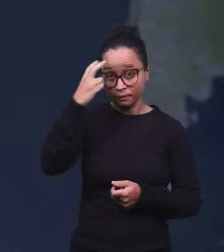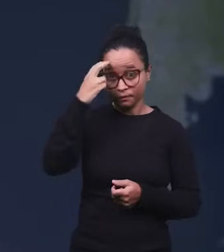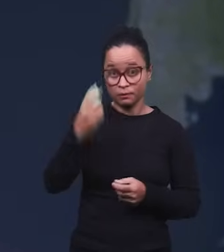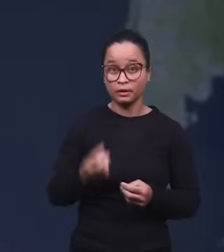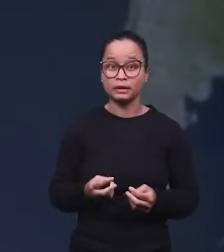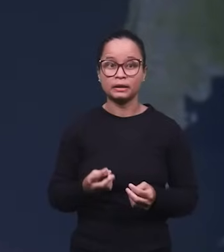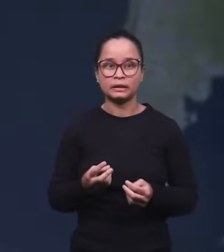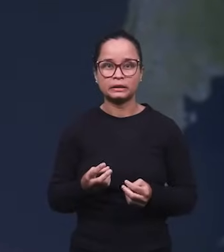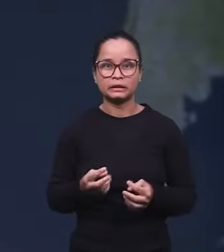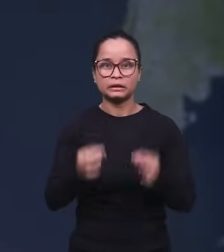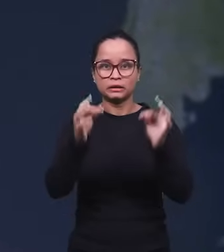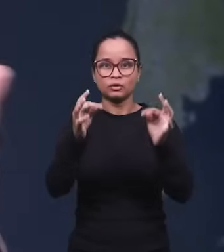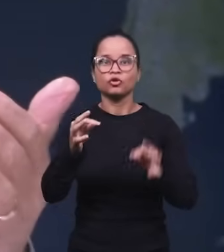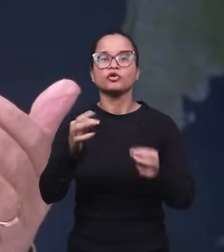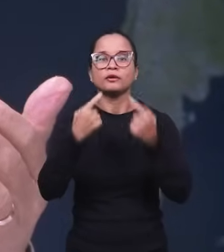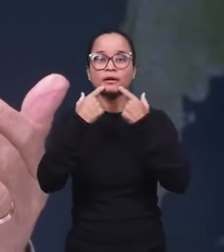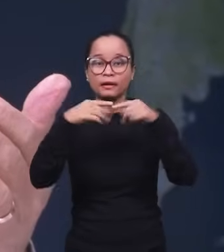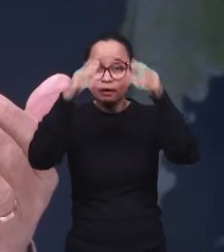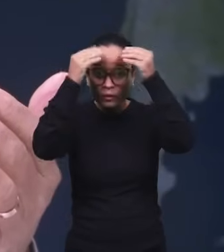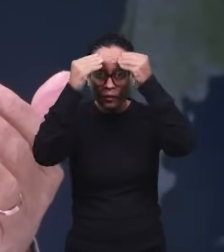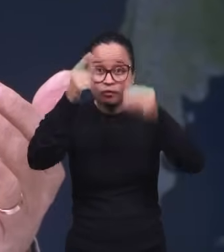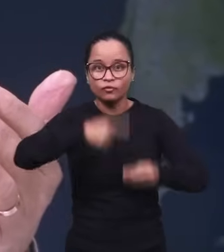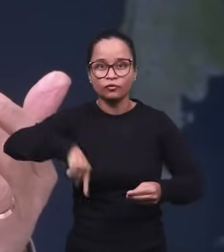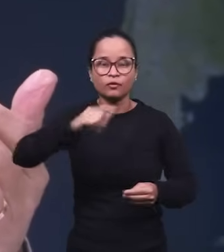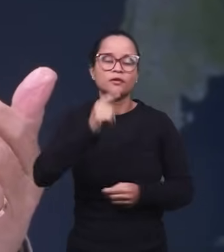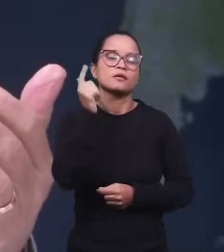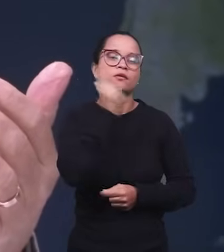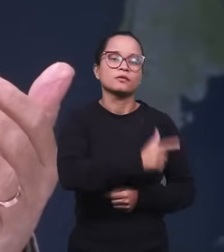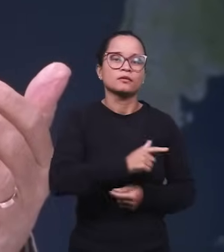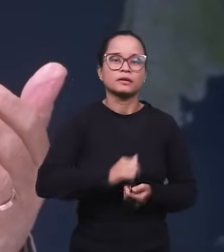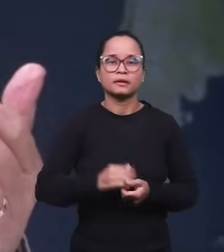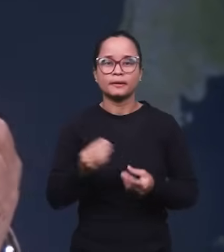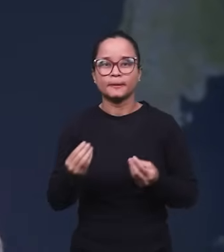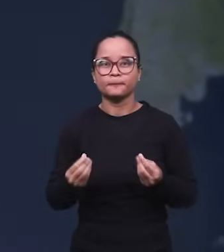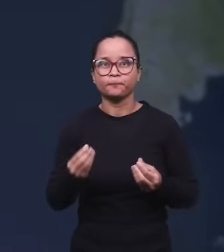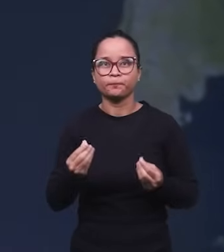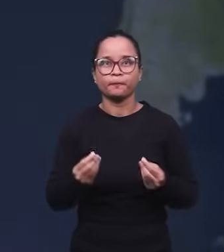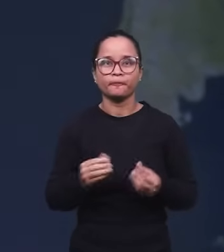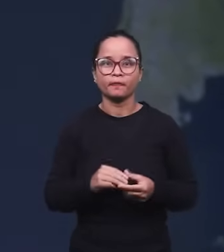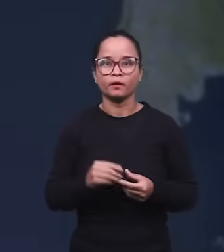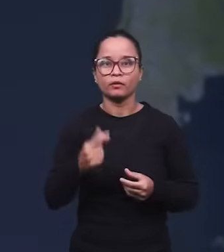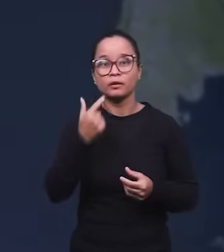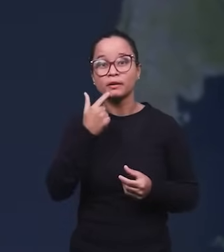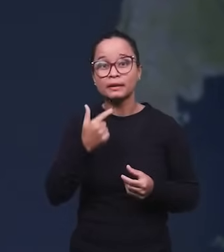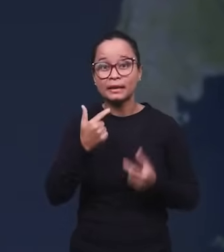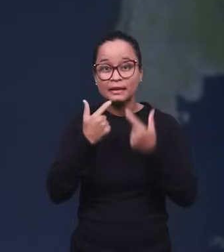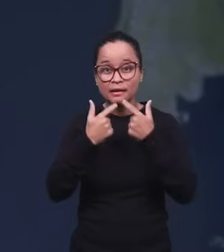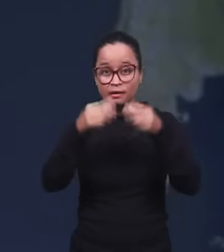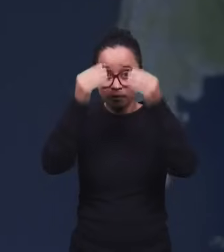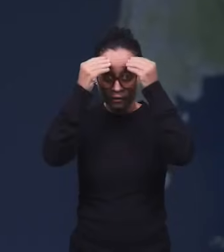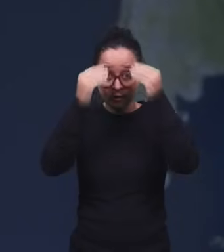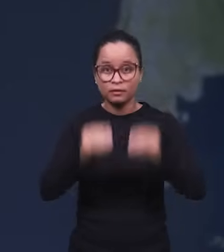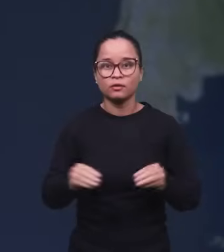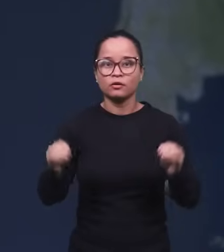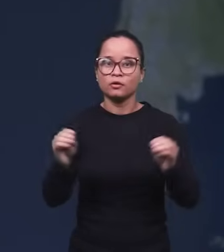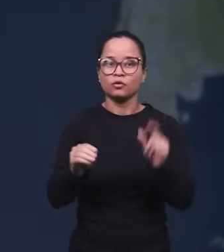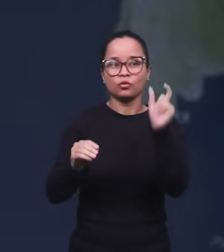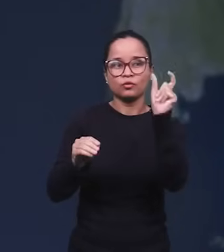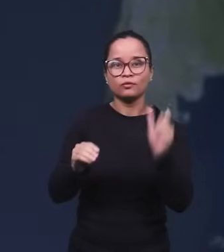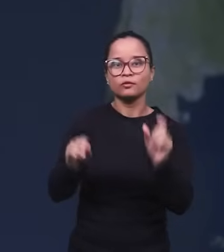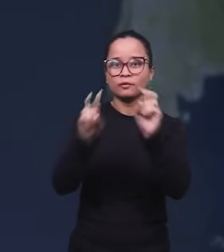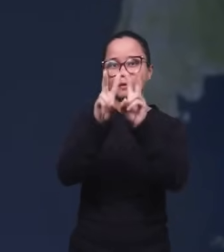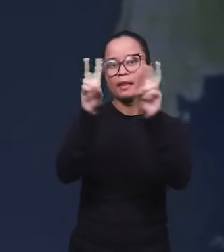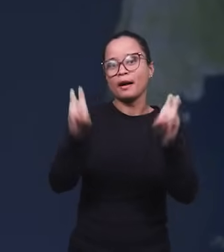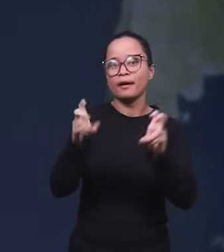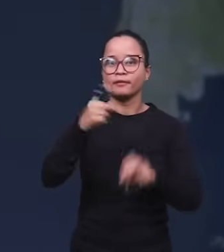Uma inteligência artificial que fale a nossa linguagem, né? E que consiga, vamos dizer assim, colocar nessa linguagem os